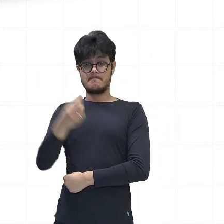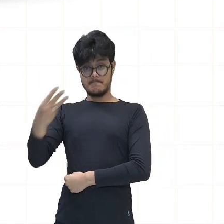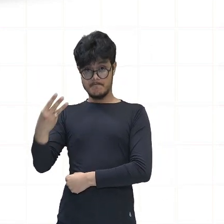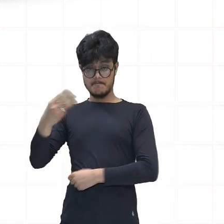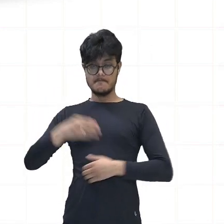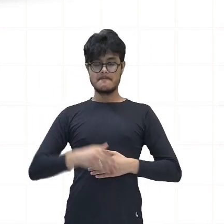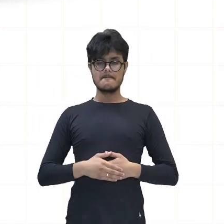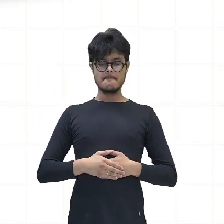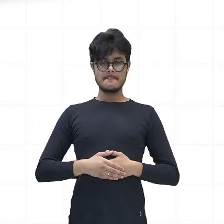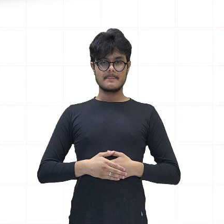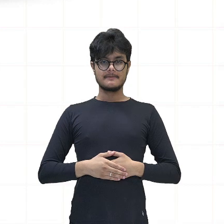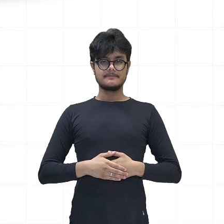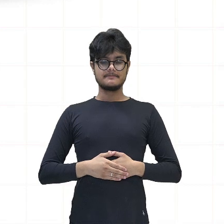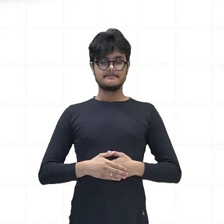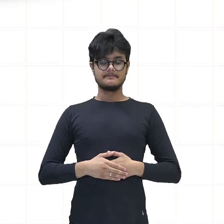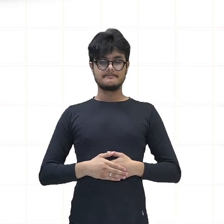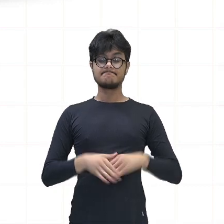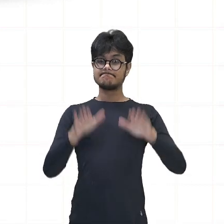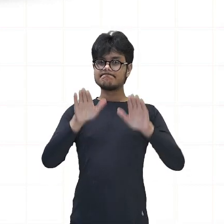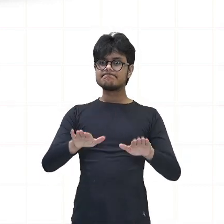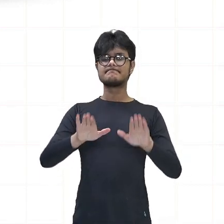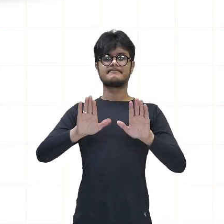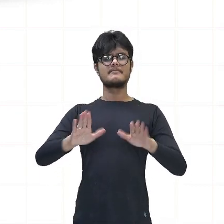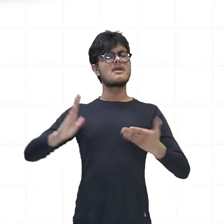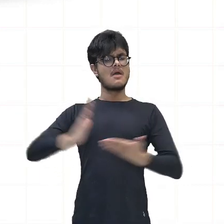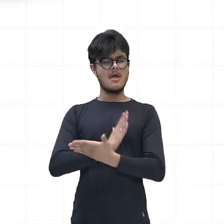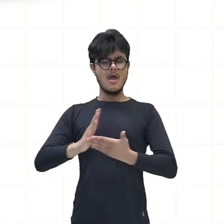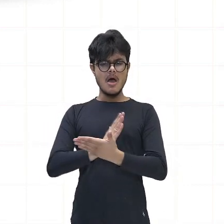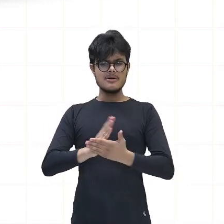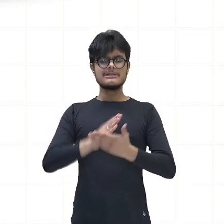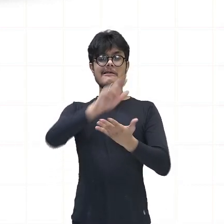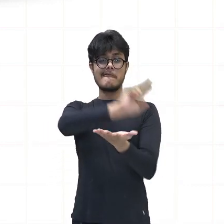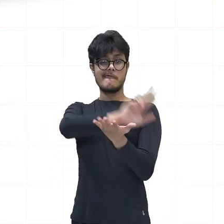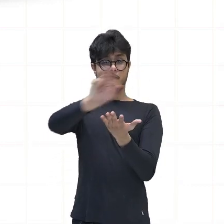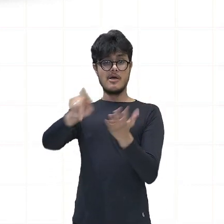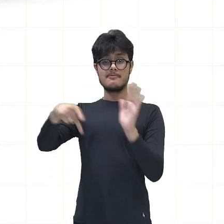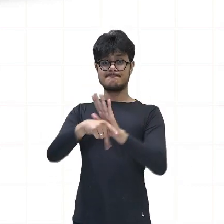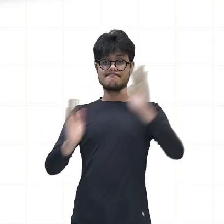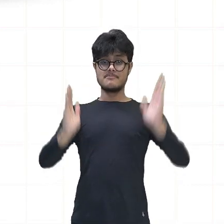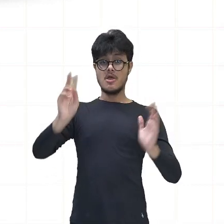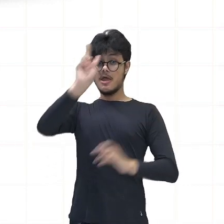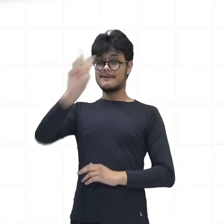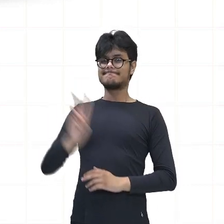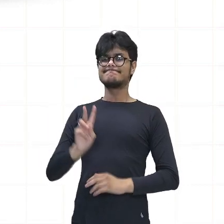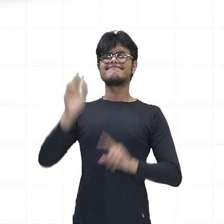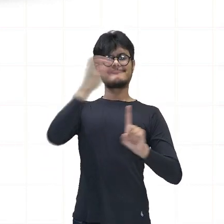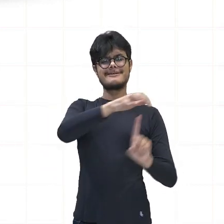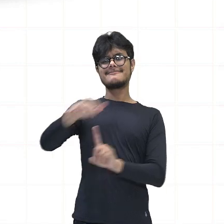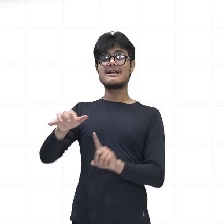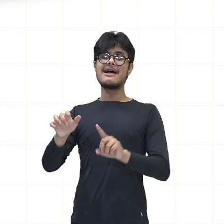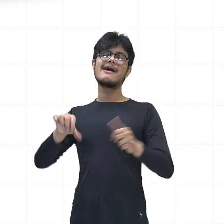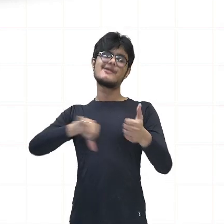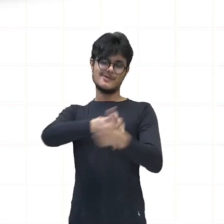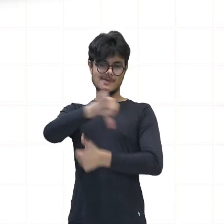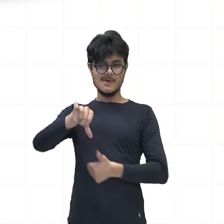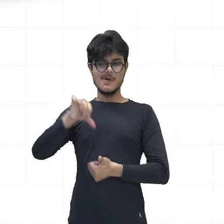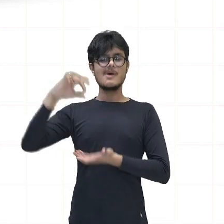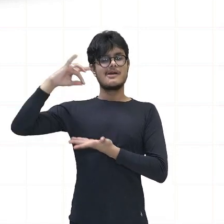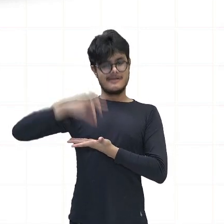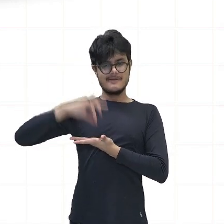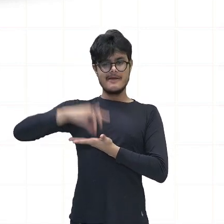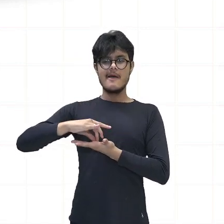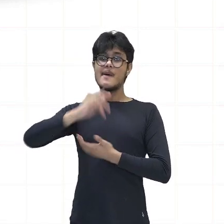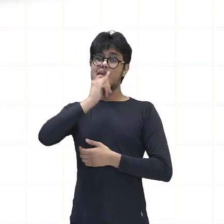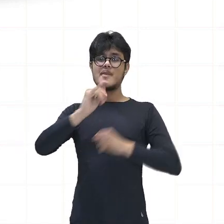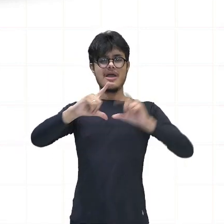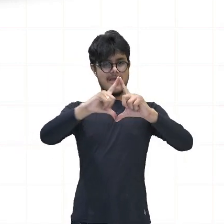Aí depois ocorreram outros fatos históricos aí que vieram fazer com que a cidade de